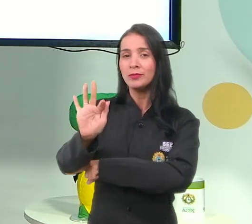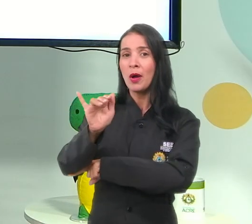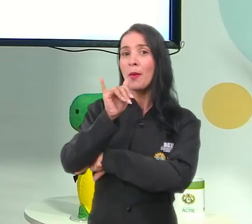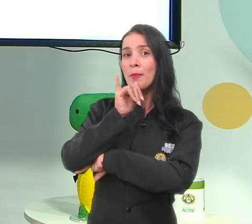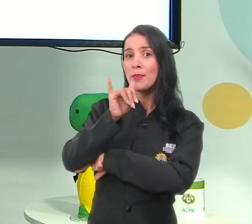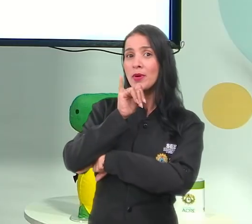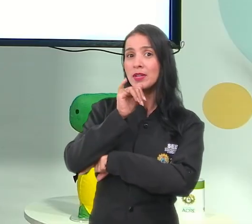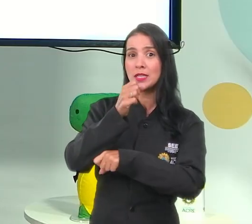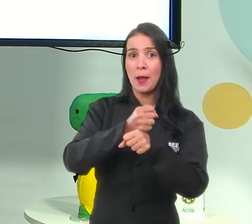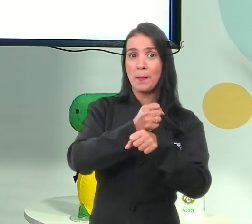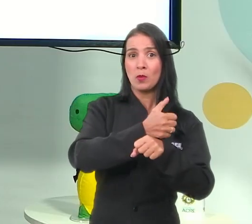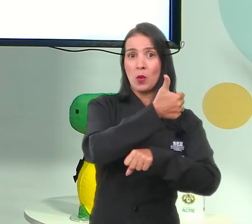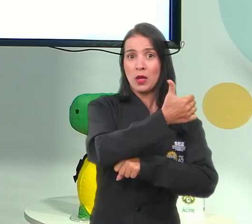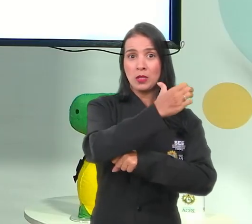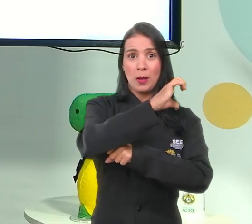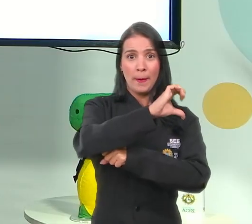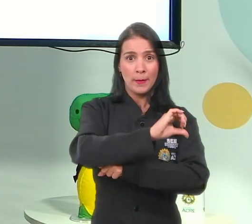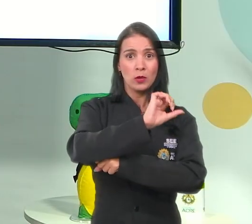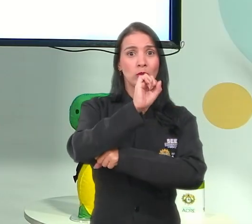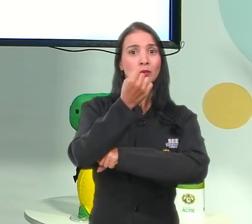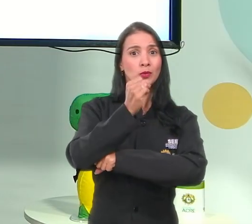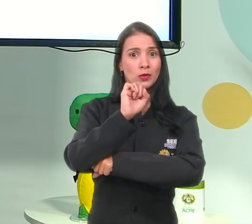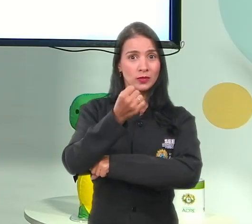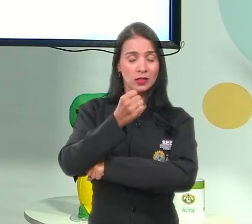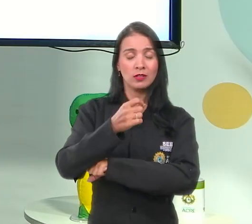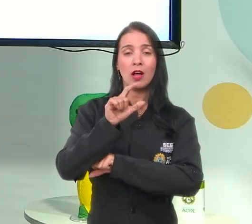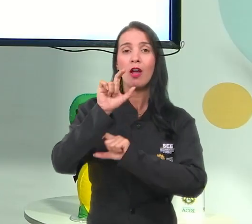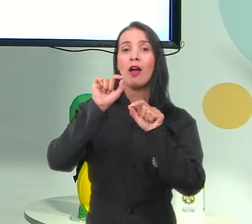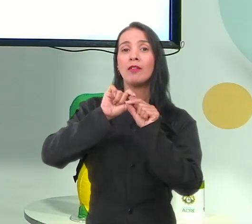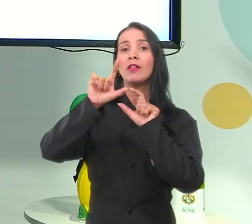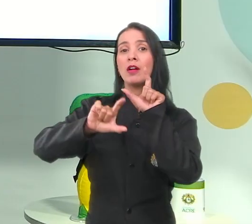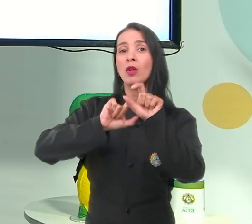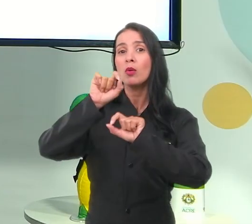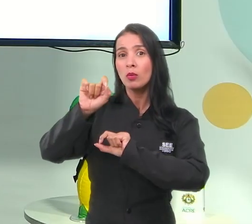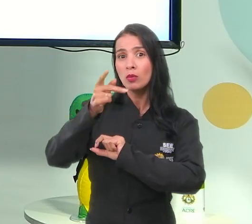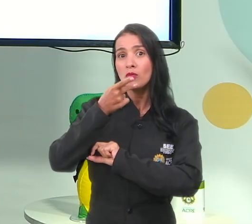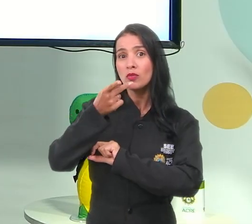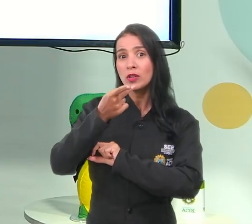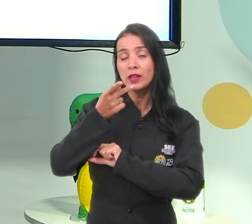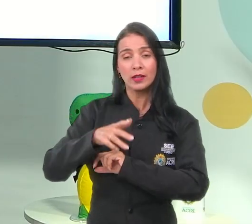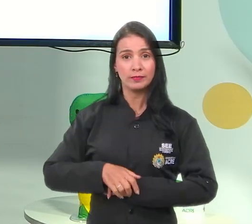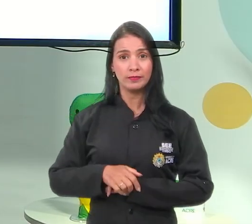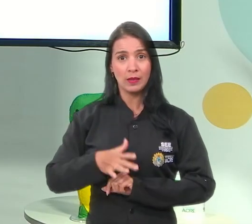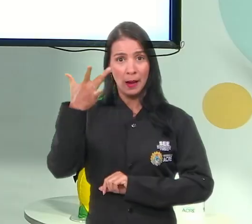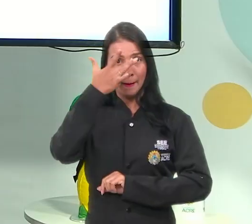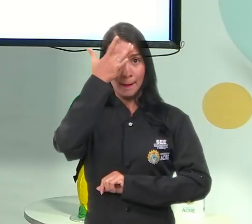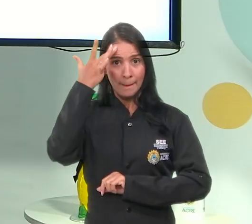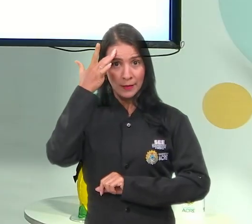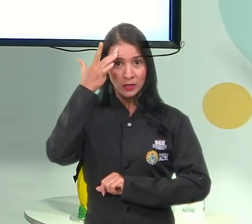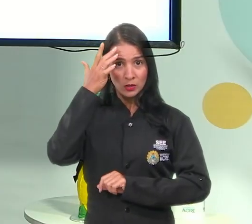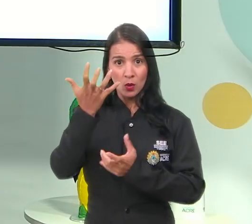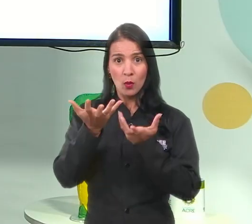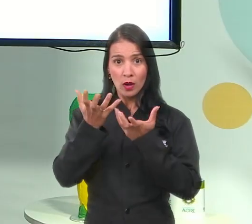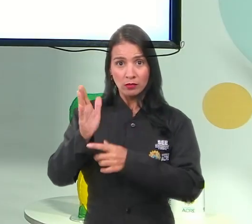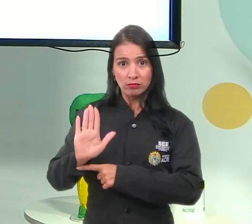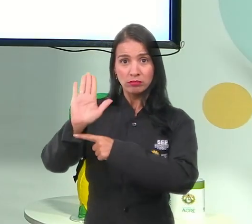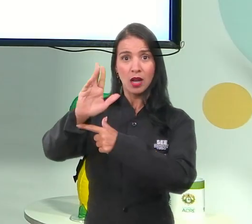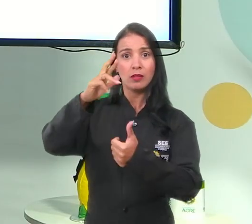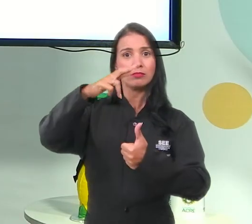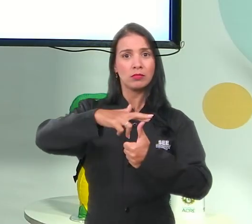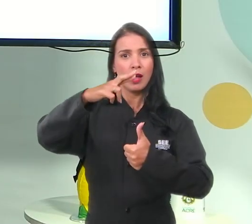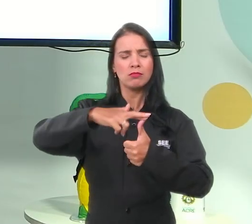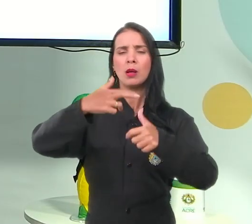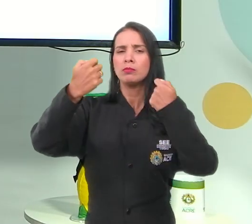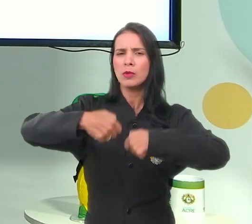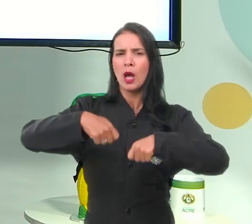de 1988, ninguém pode ocupar um cargo eletivo sem se submeter